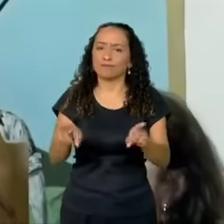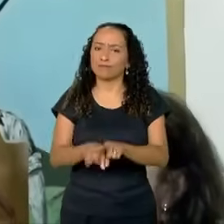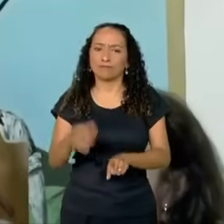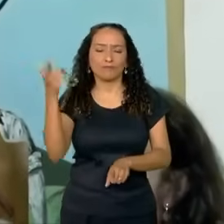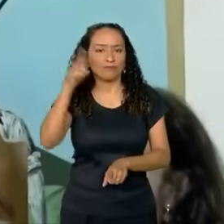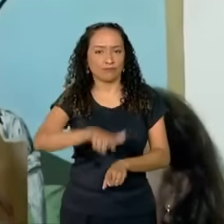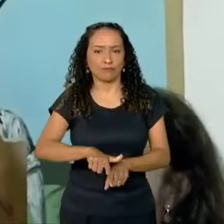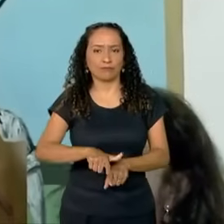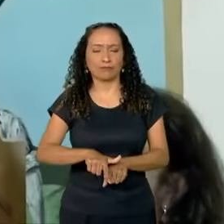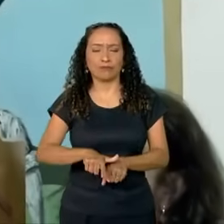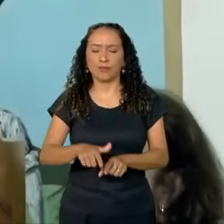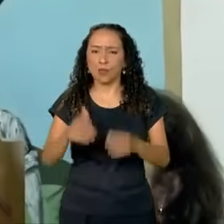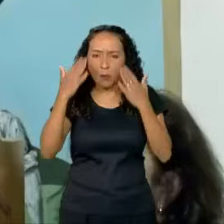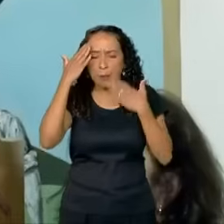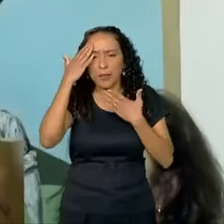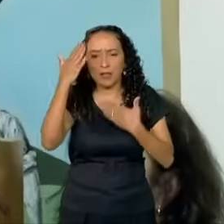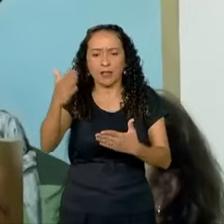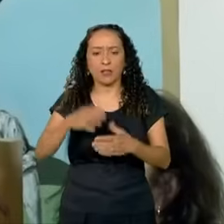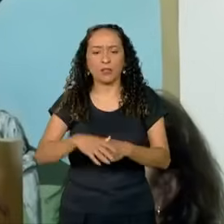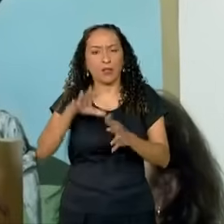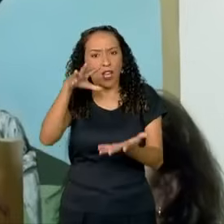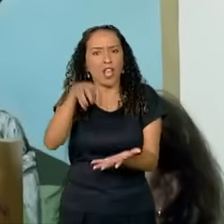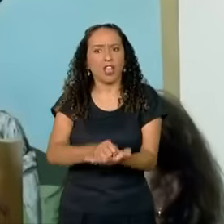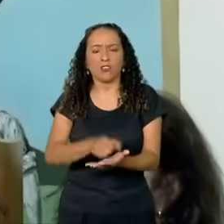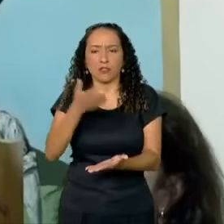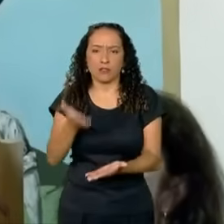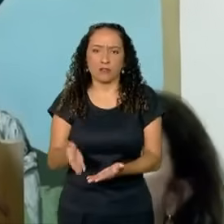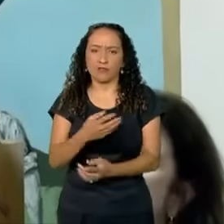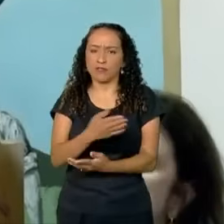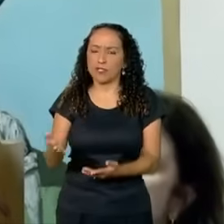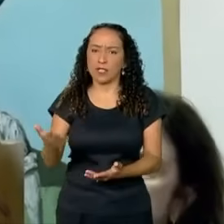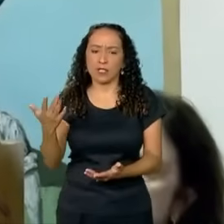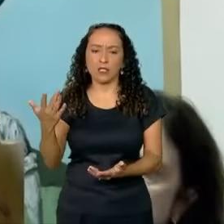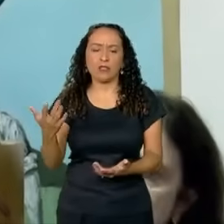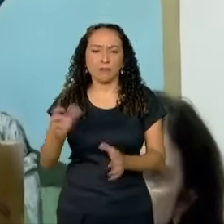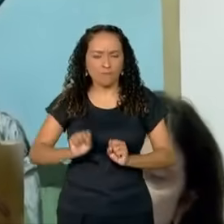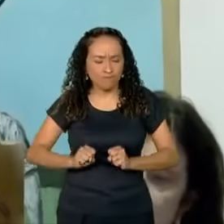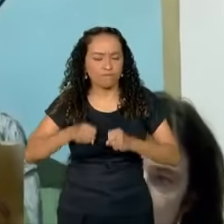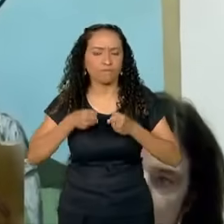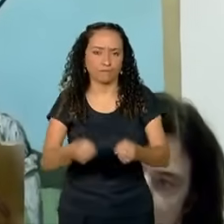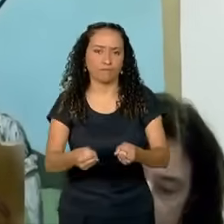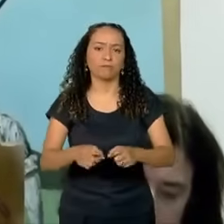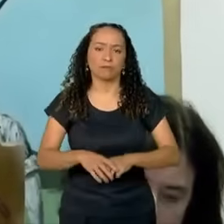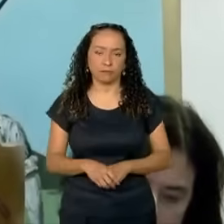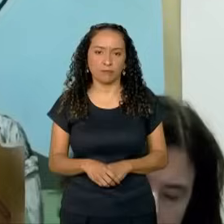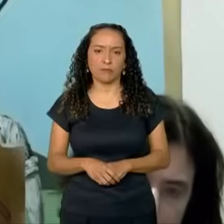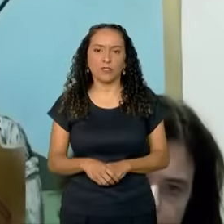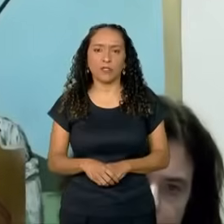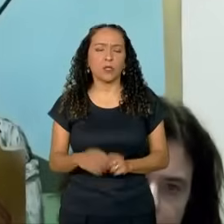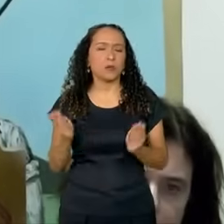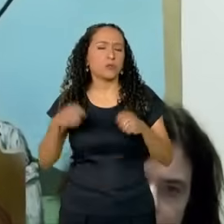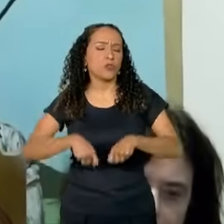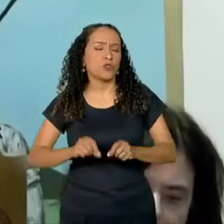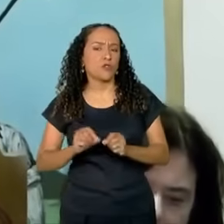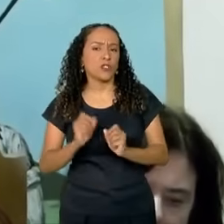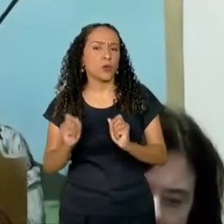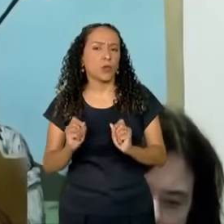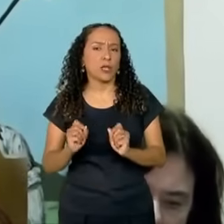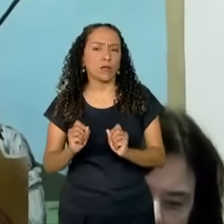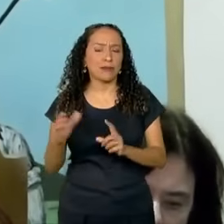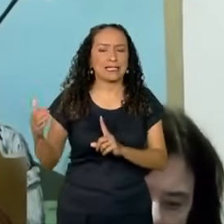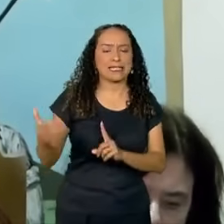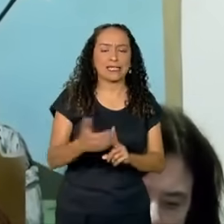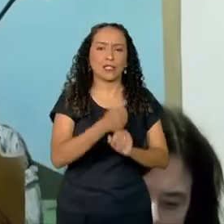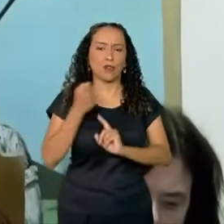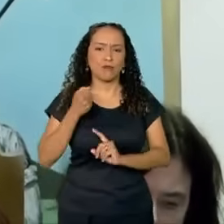vocês. Eu quero registrar isso aqui, porque vocês não têm medido esforço. O que podemos fazer ainda para salvar